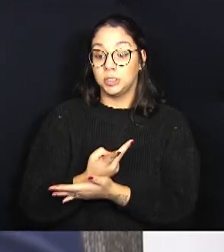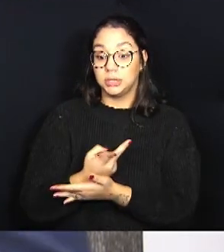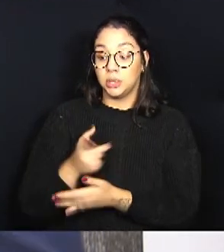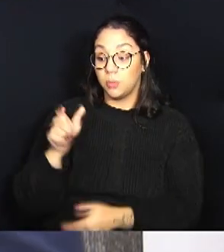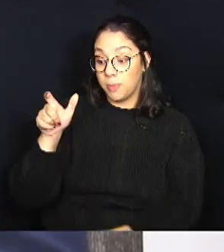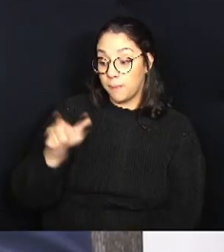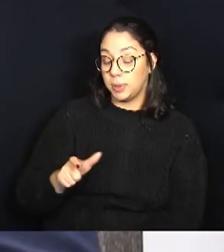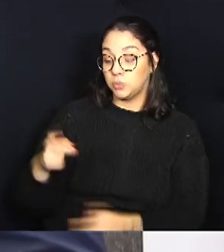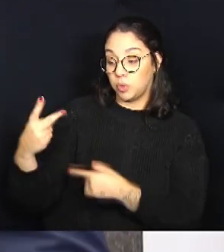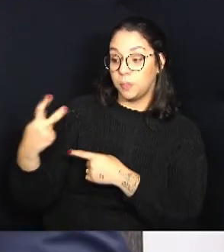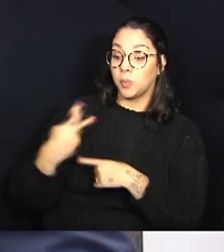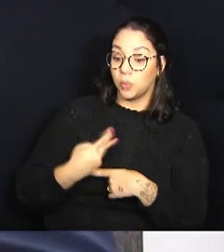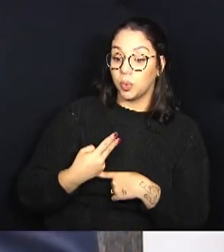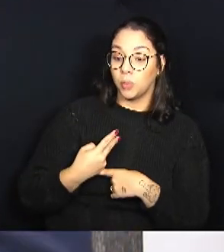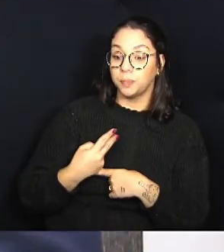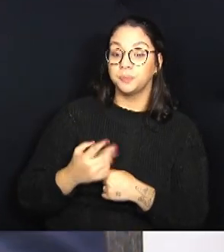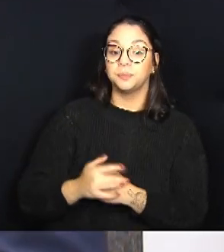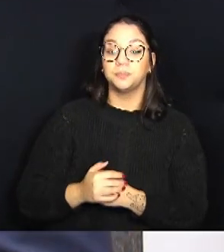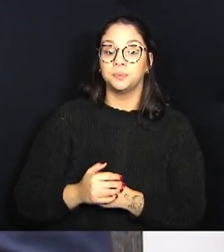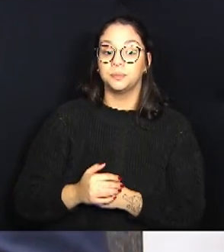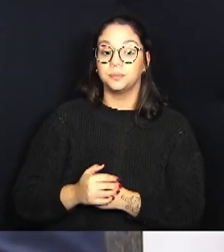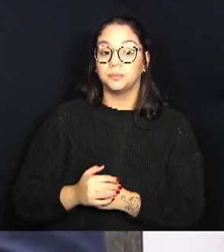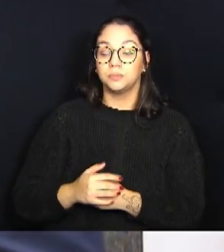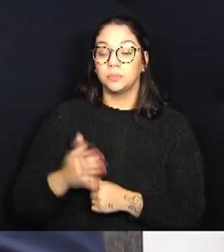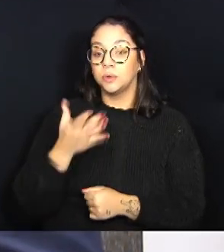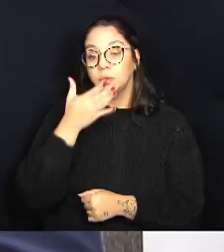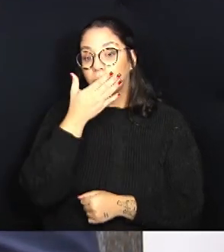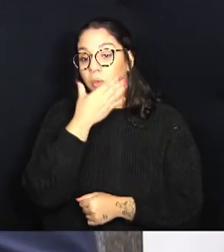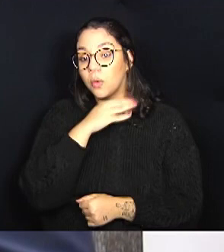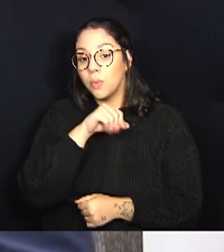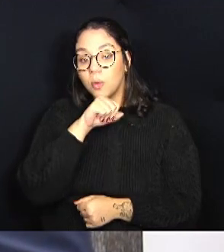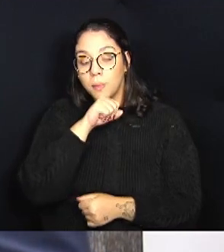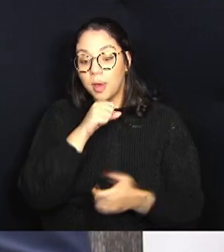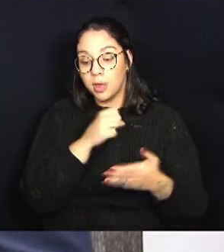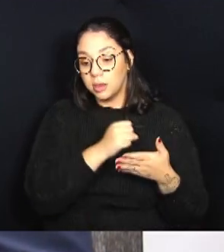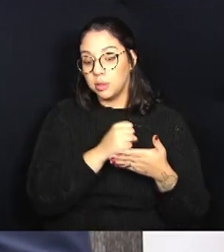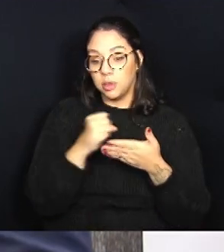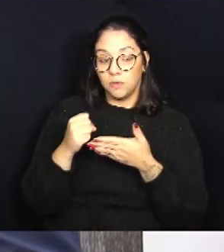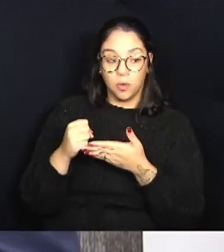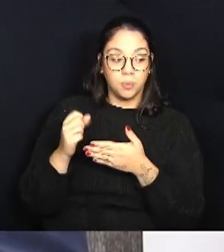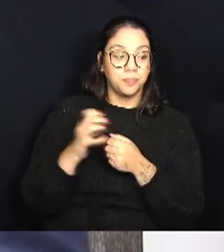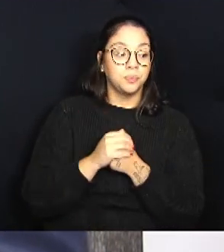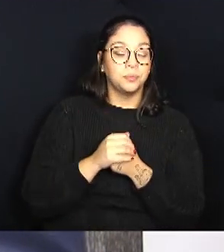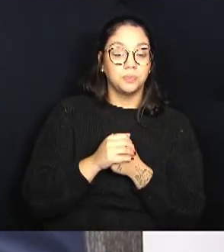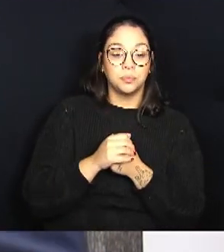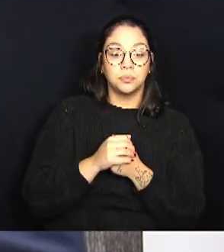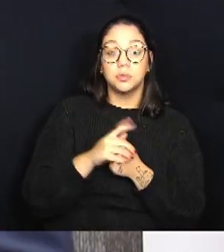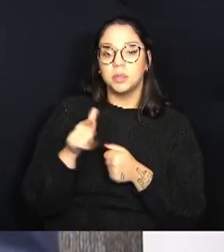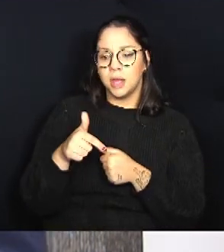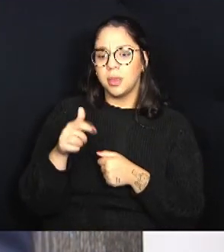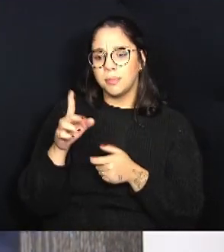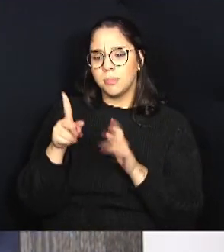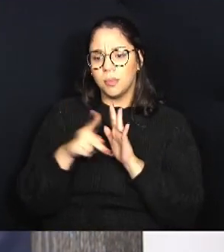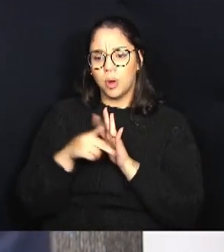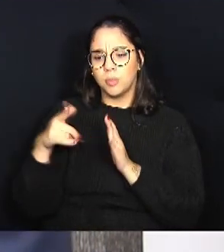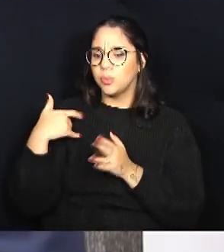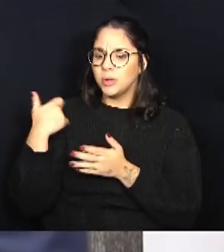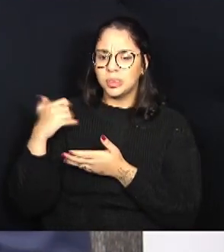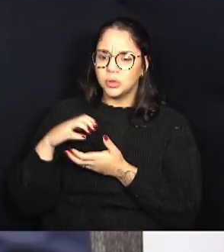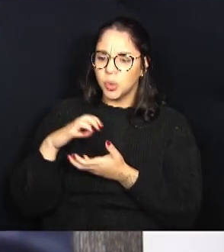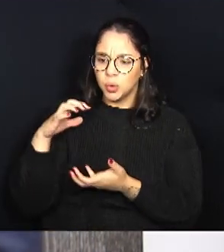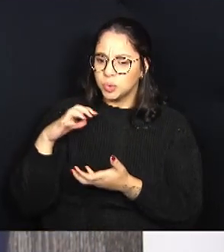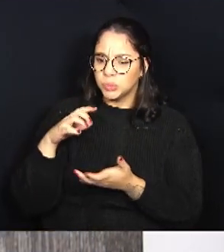que nos procurou, levou o pai numa clínica particular para idoso, e nessa clínica não